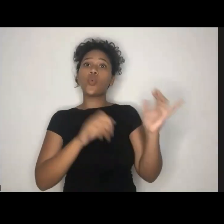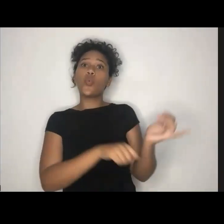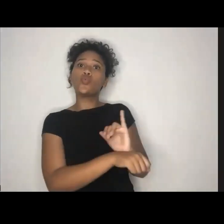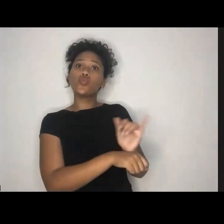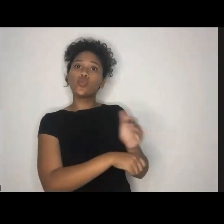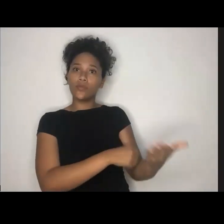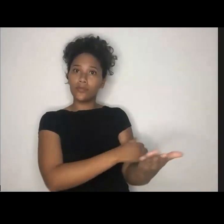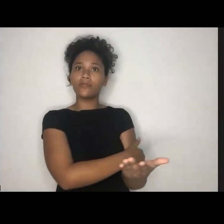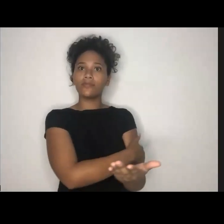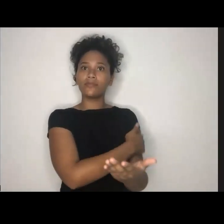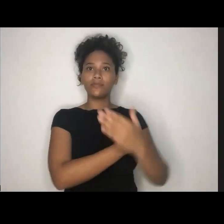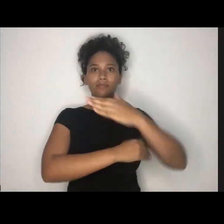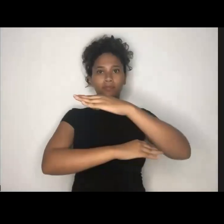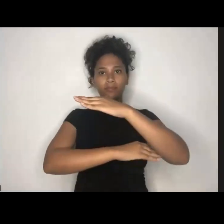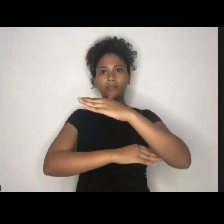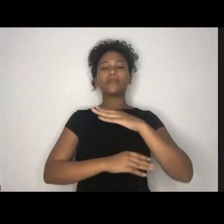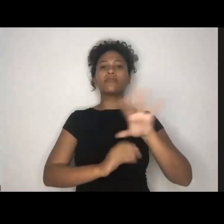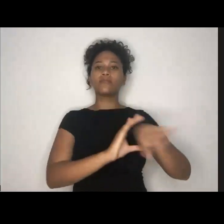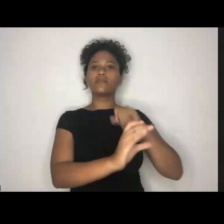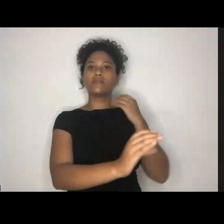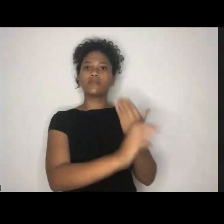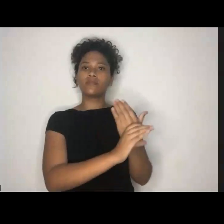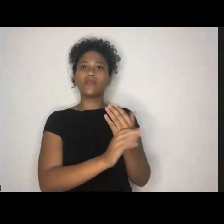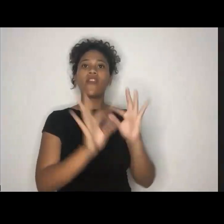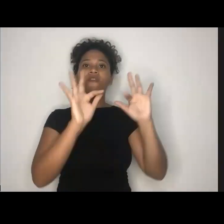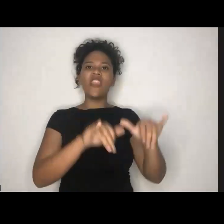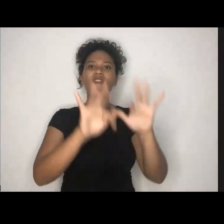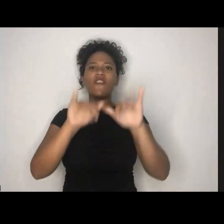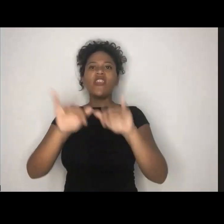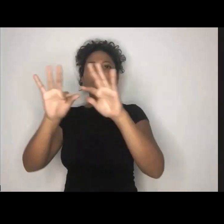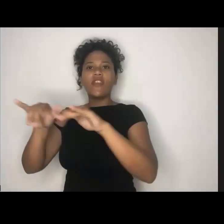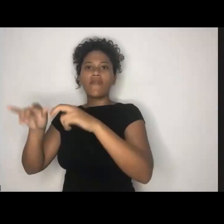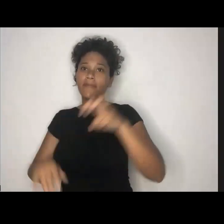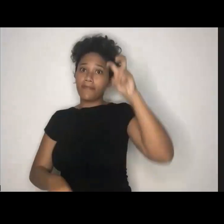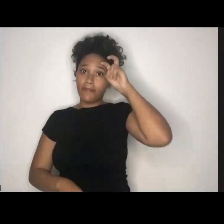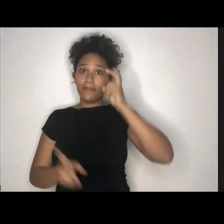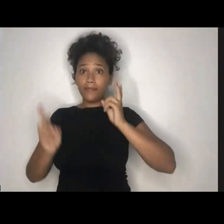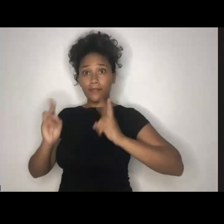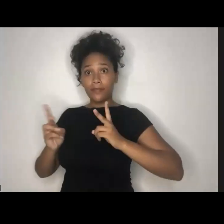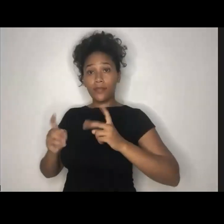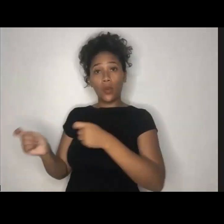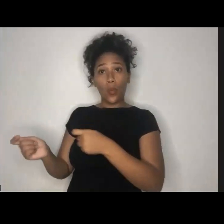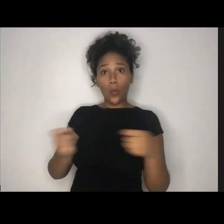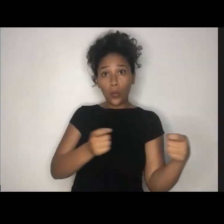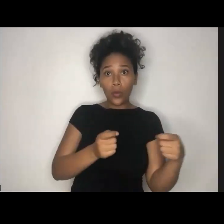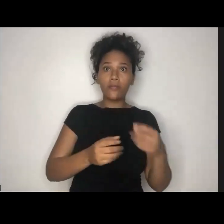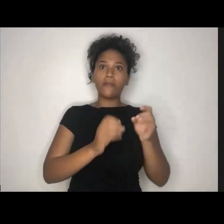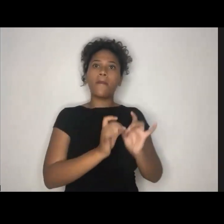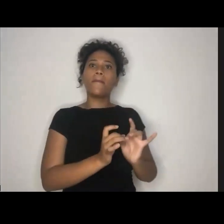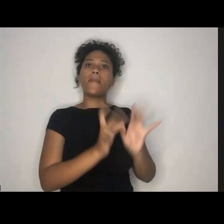do Museu do Amanhã a partir do fim de cada módulo então toda quinta-feira nós estamos subindo esses vídeos